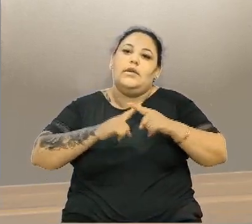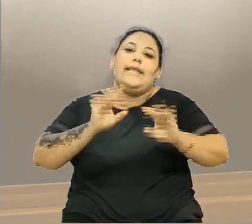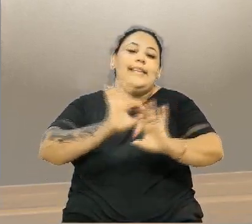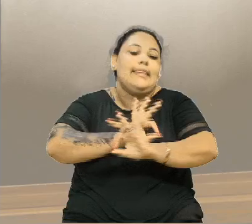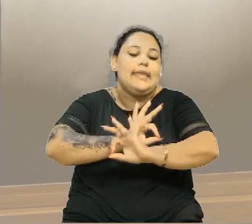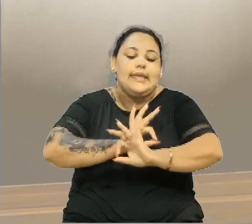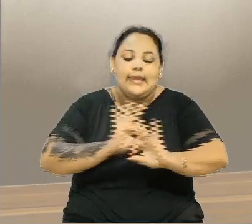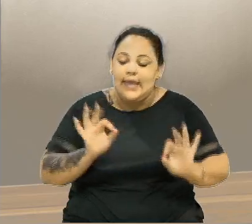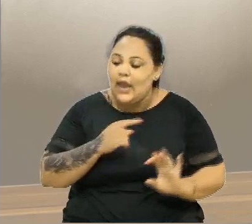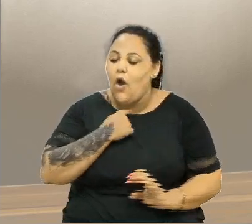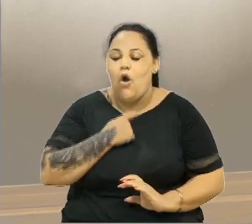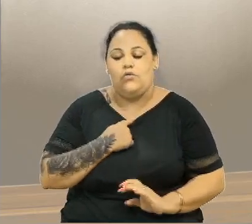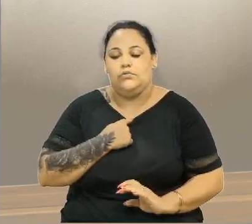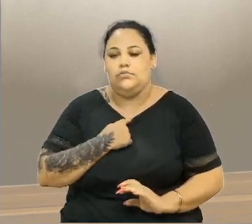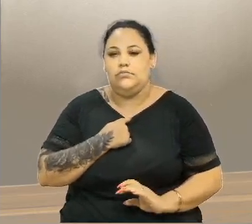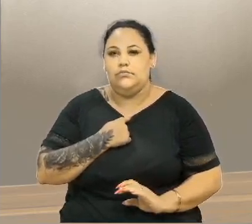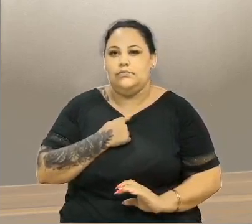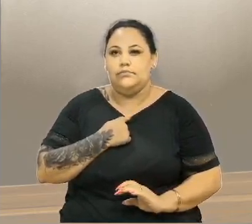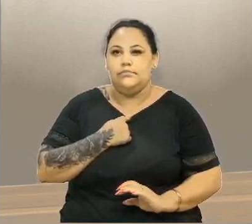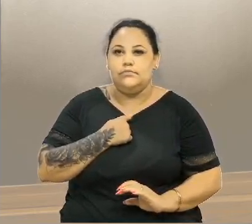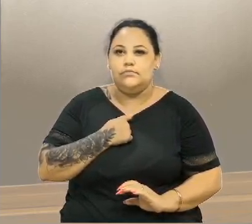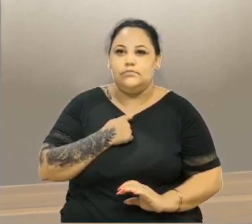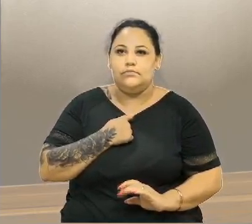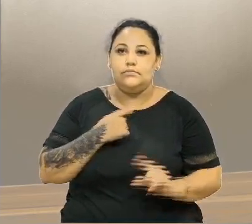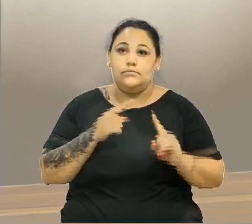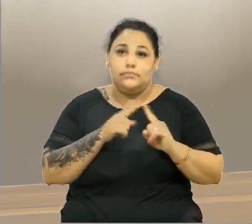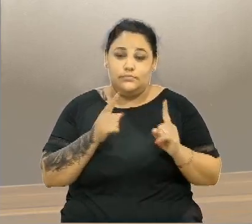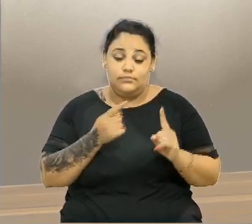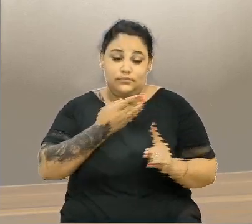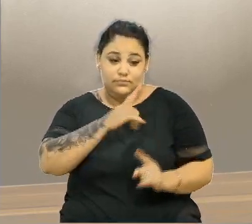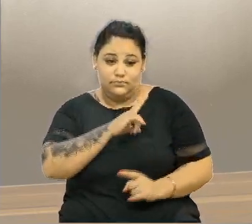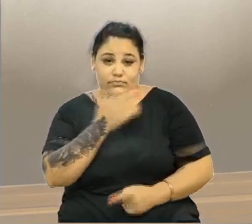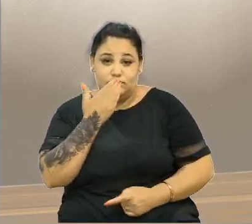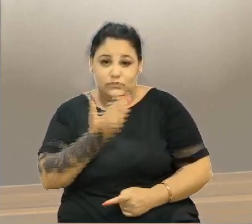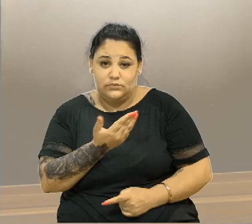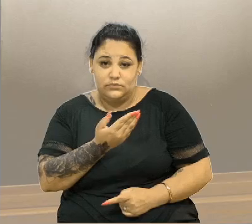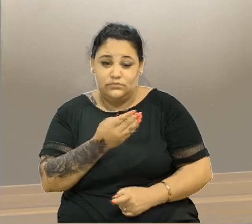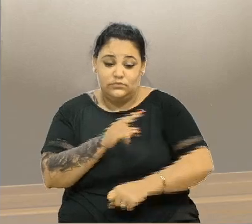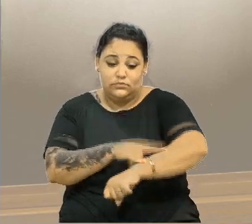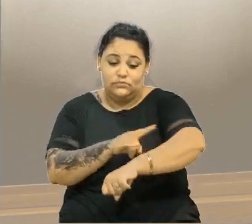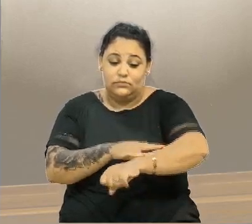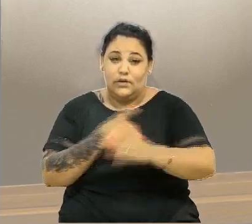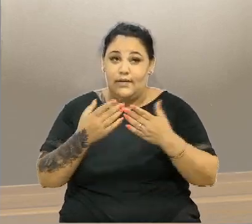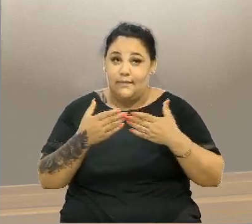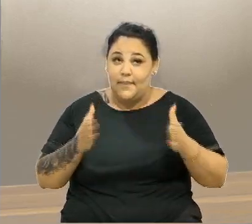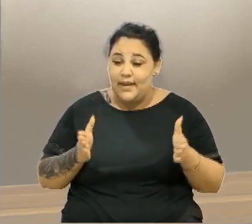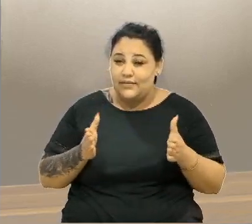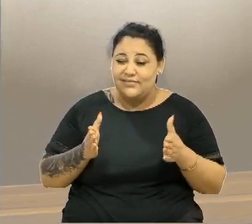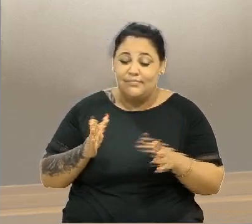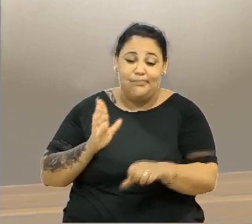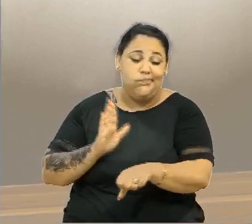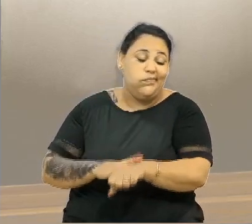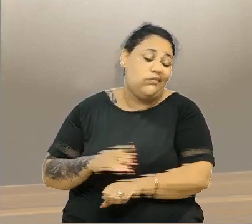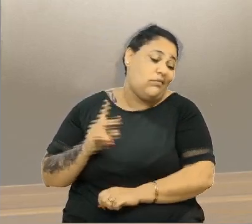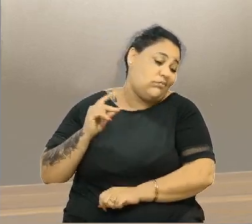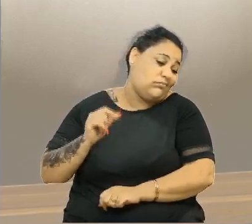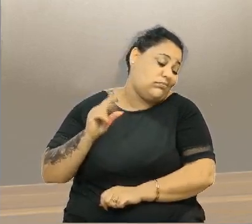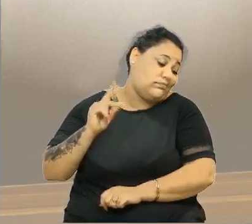seja feito na rua. Mas é isso. Tem esse pedido dos banheiros abertos há mais de um